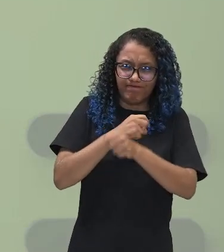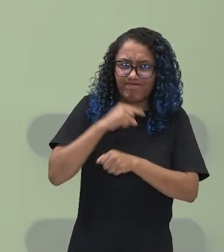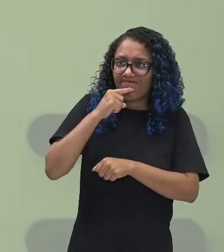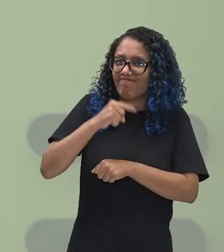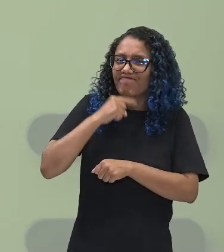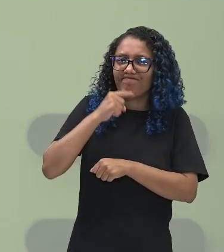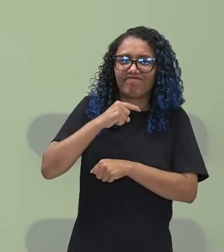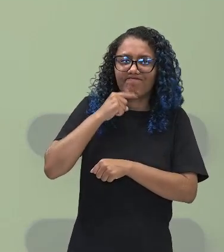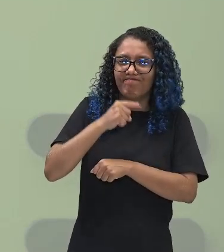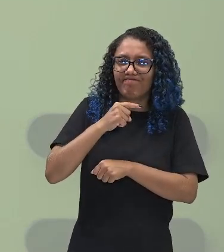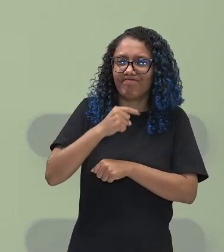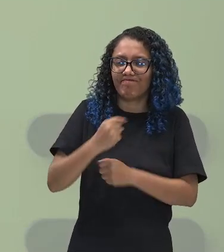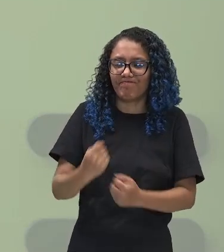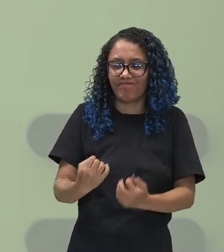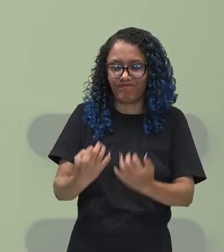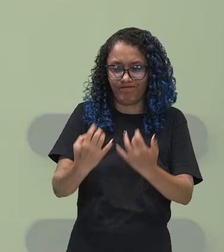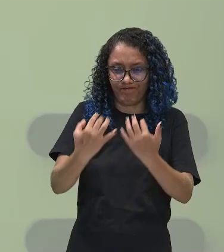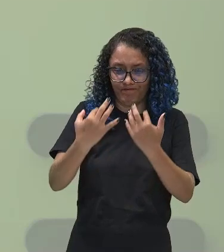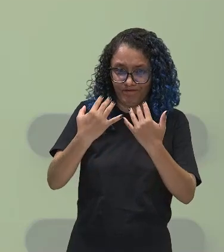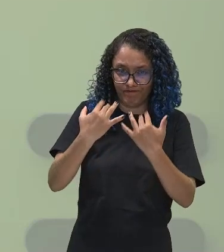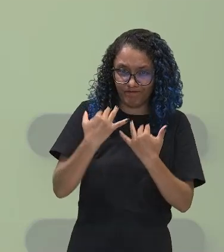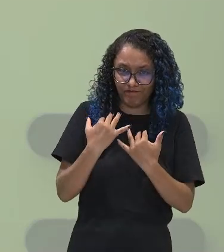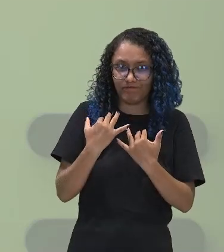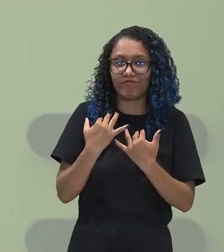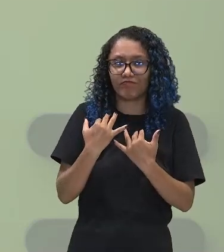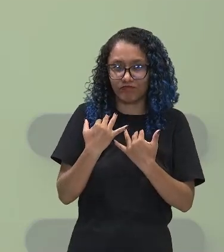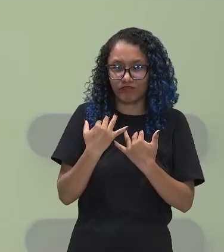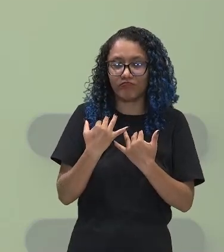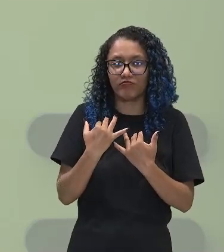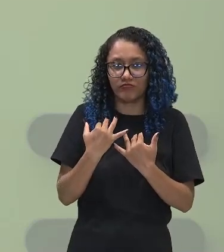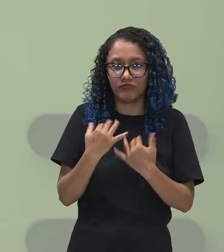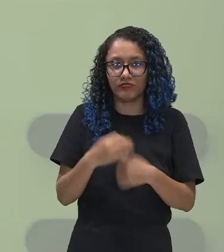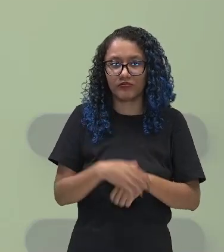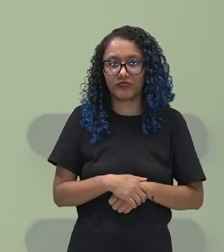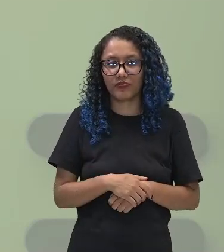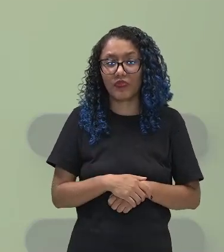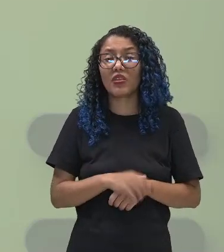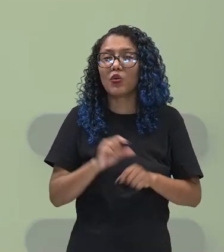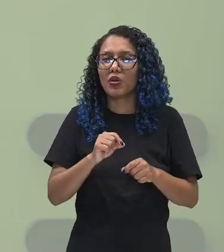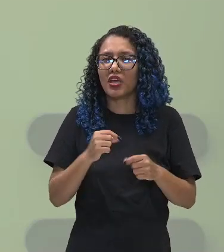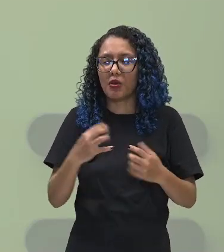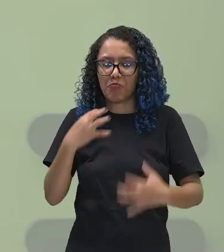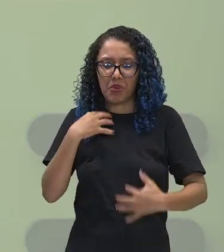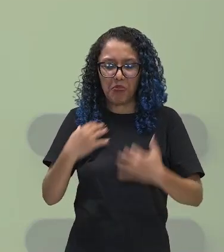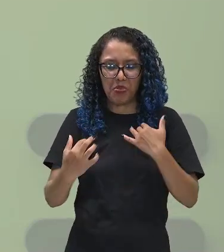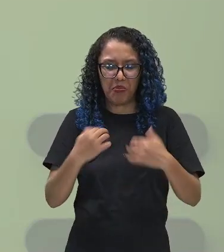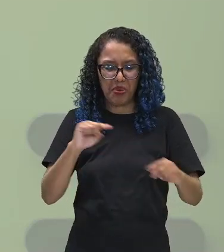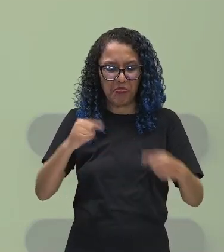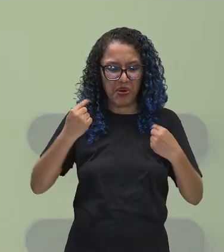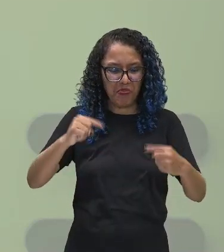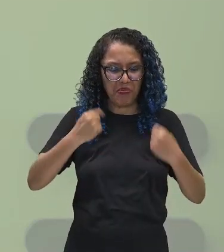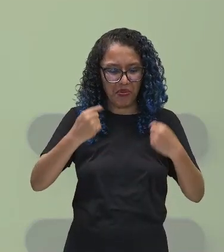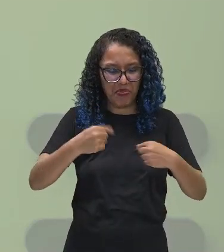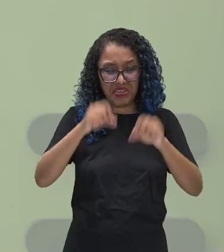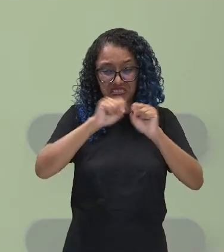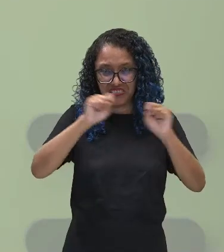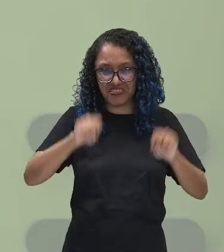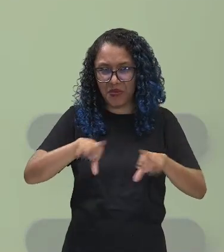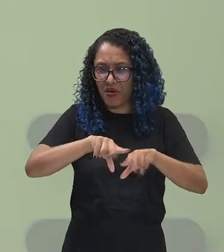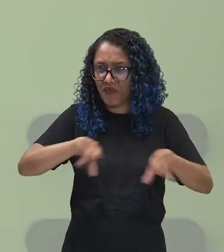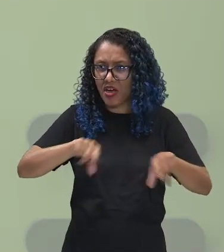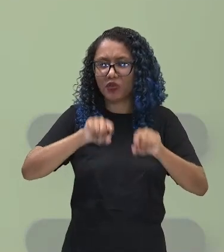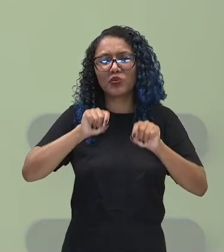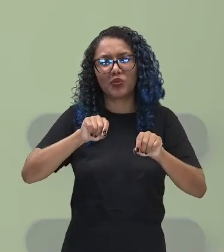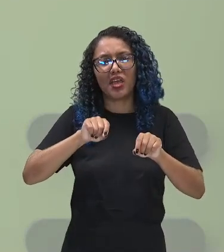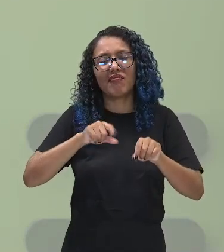avança e invade ele, e ele é direcionado para determinados sistemas, aí ele vai causar uma infecção. Nesse